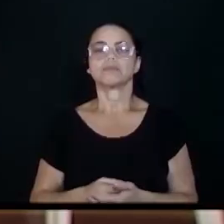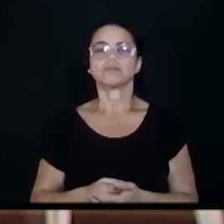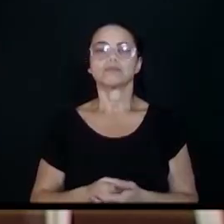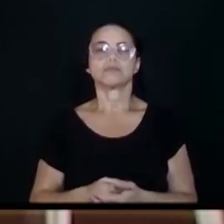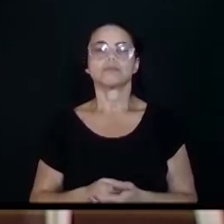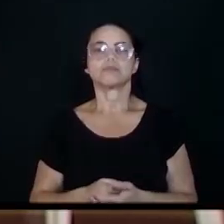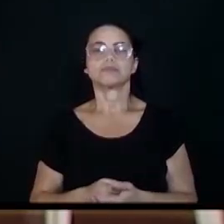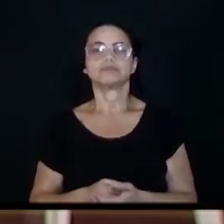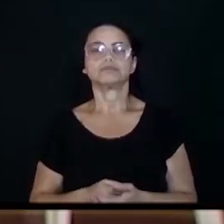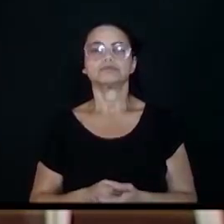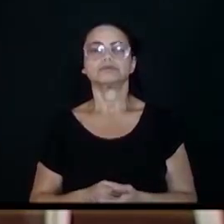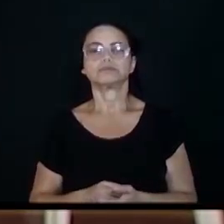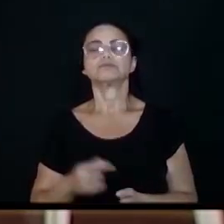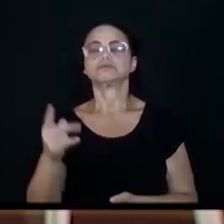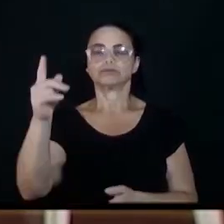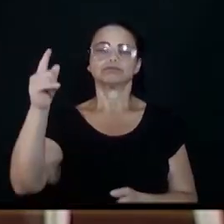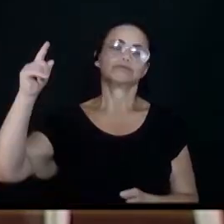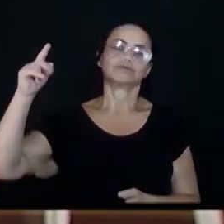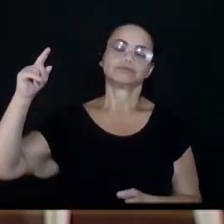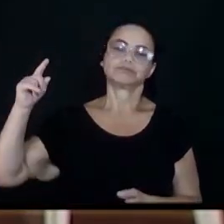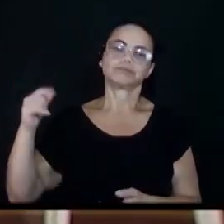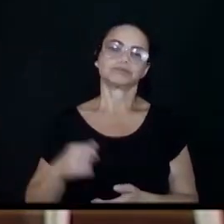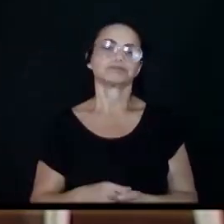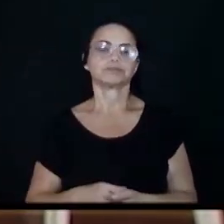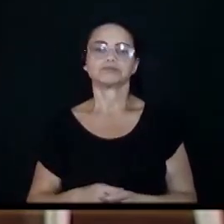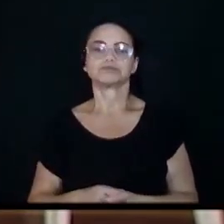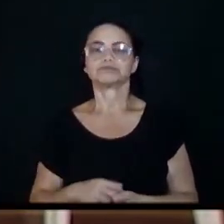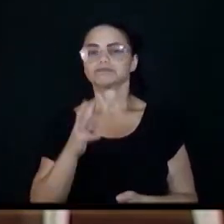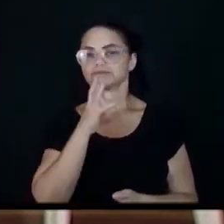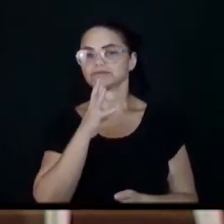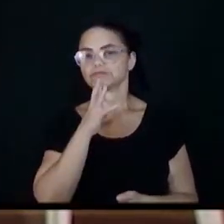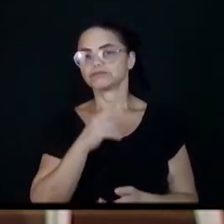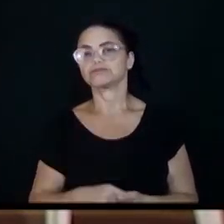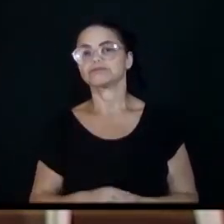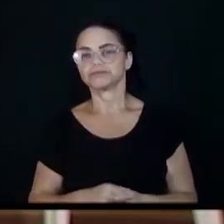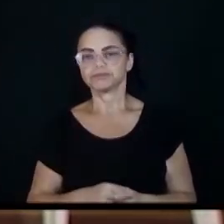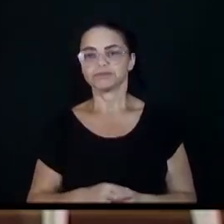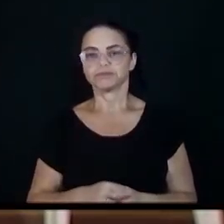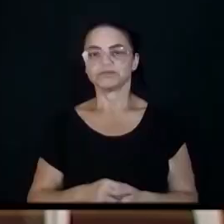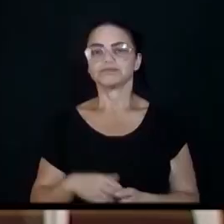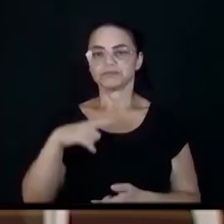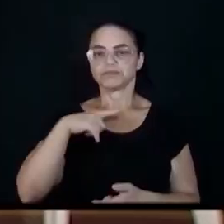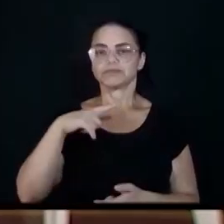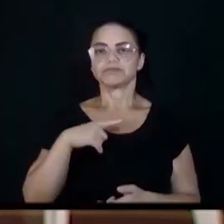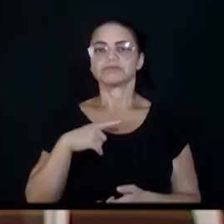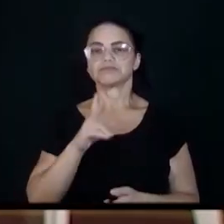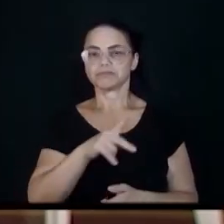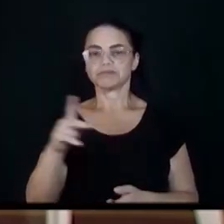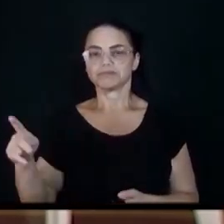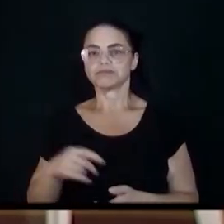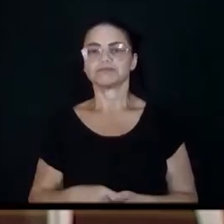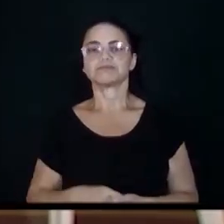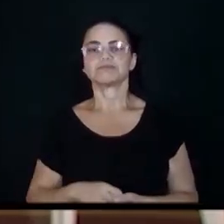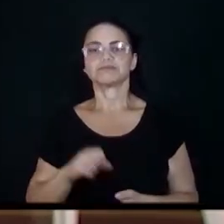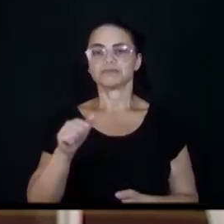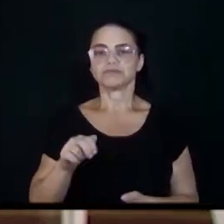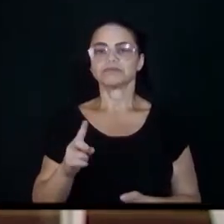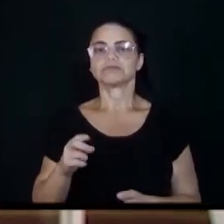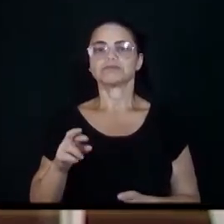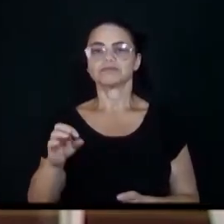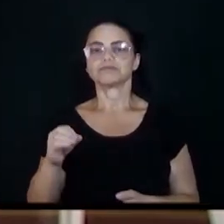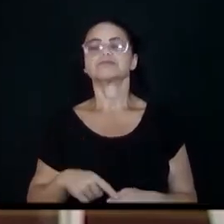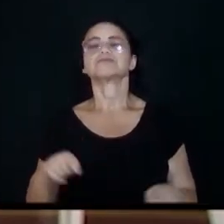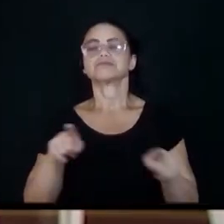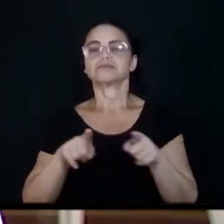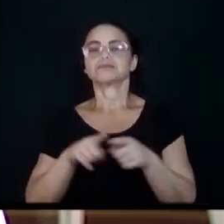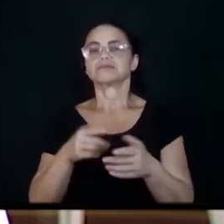faz tempo, e eu conheci ele, e tem outro professor aqui, é o Sandro, que ele também dava aula no